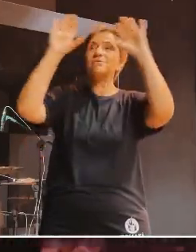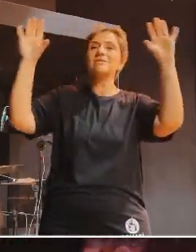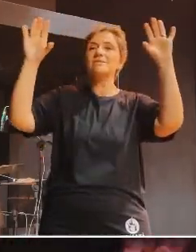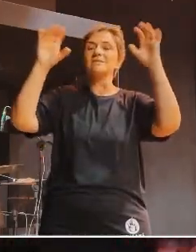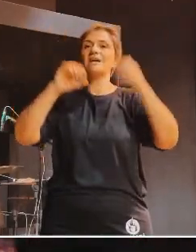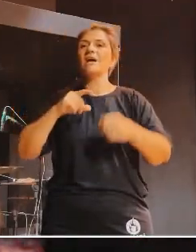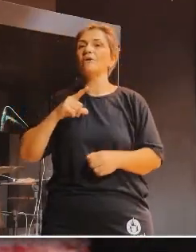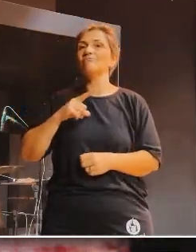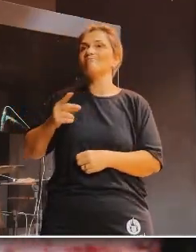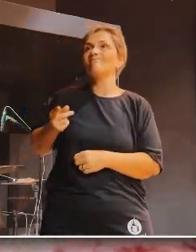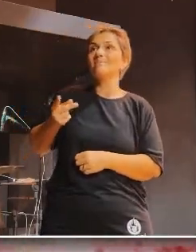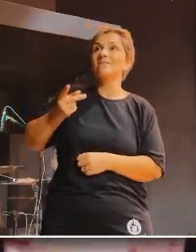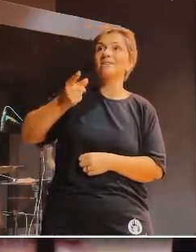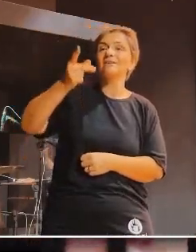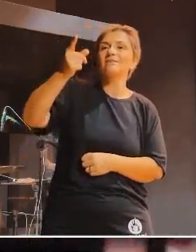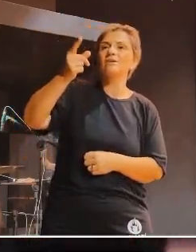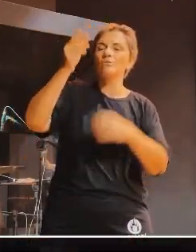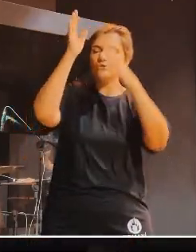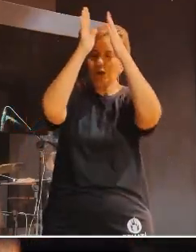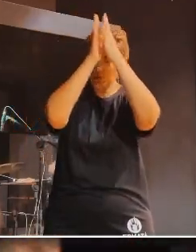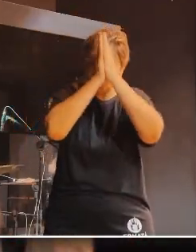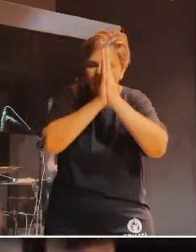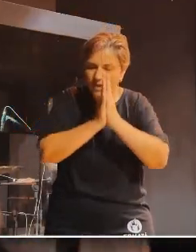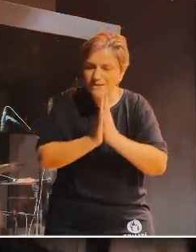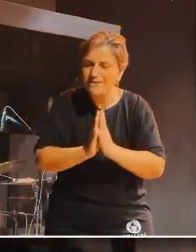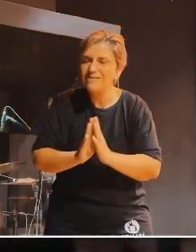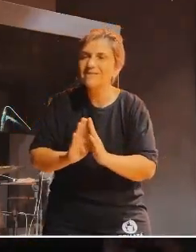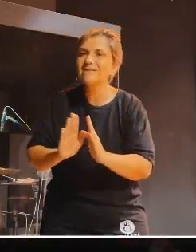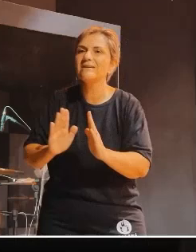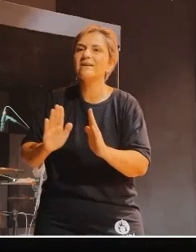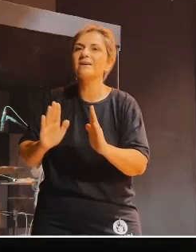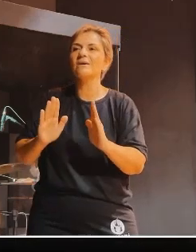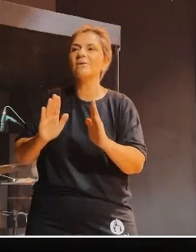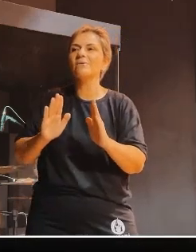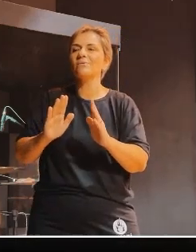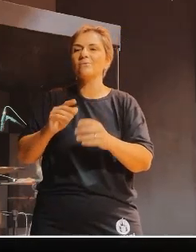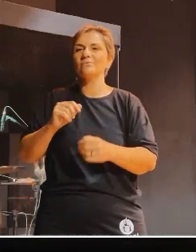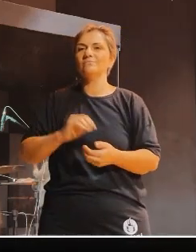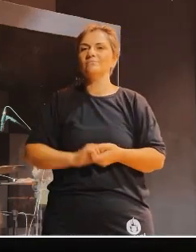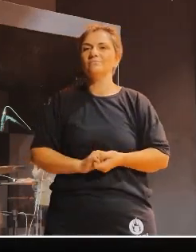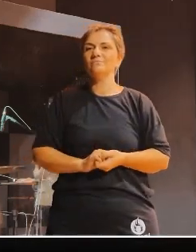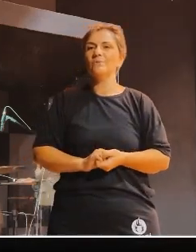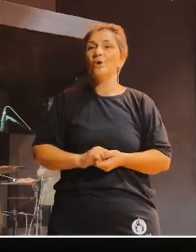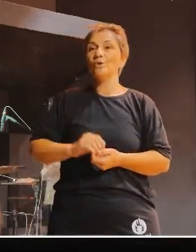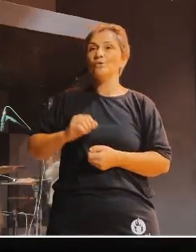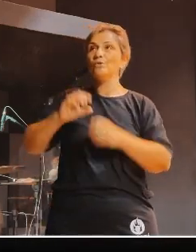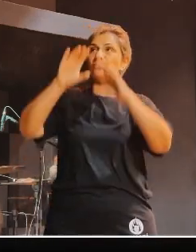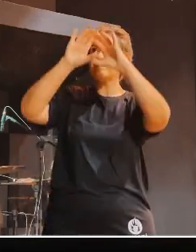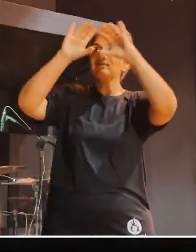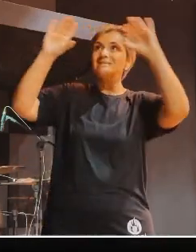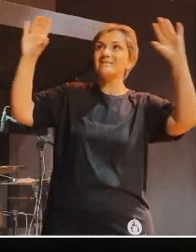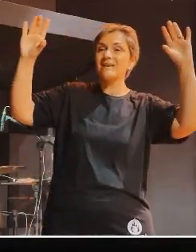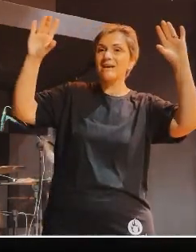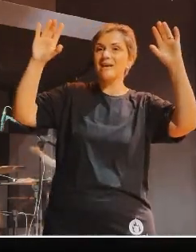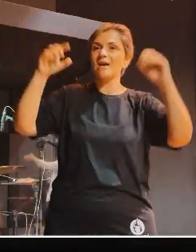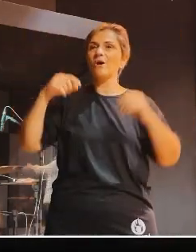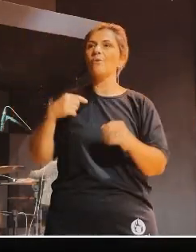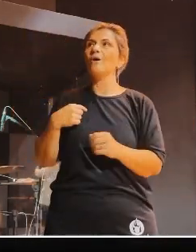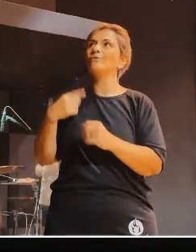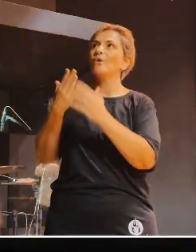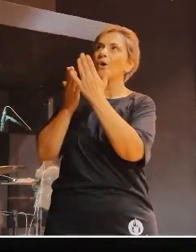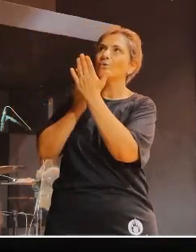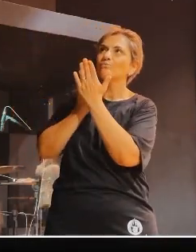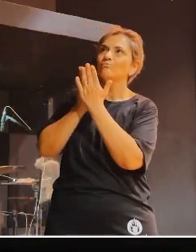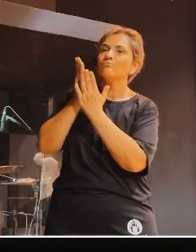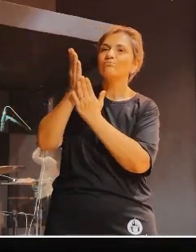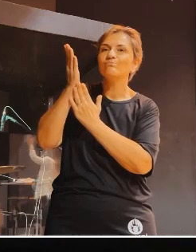uma eternidade de adoração e comunhão com o nosso Senhor. O céu é o nosso destino.